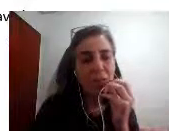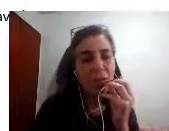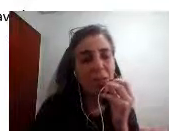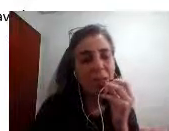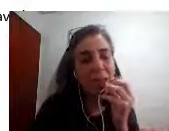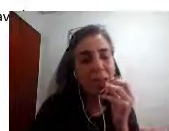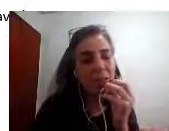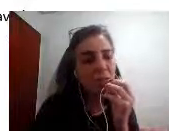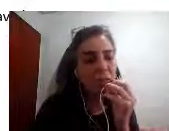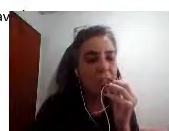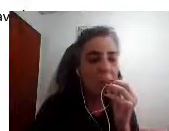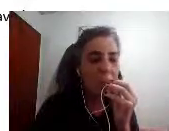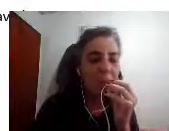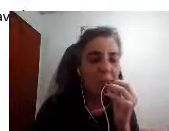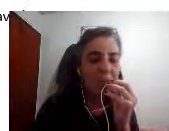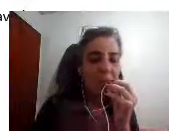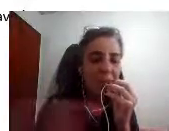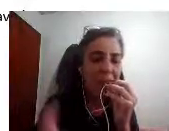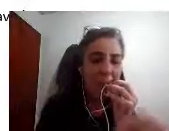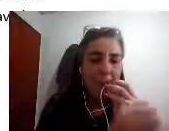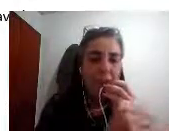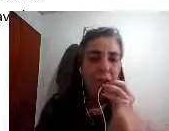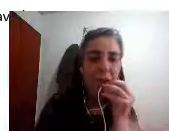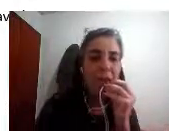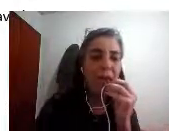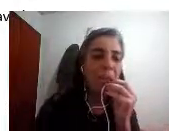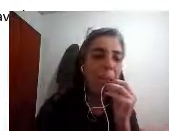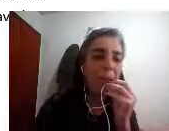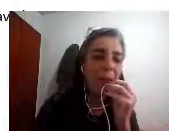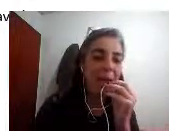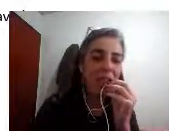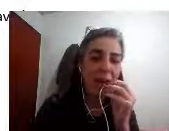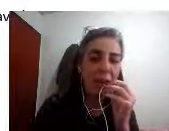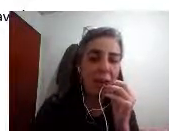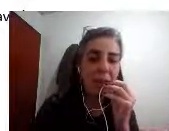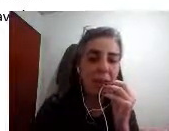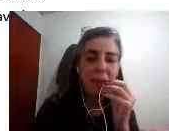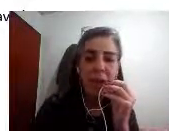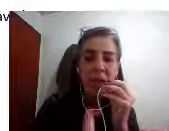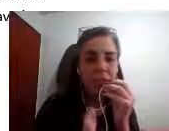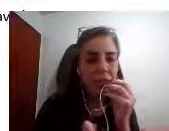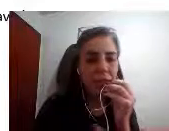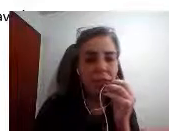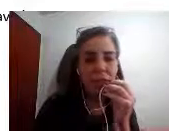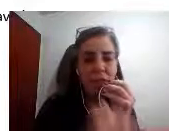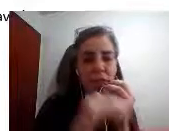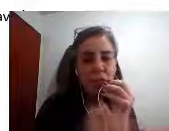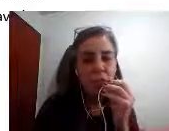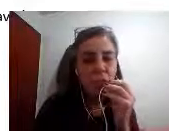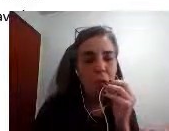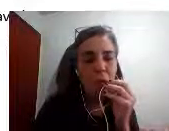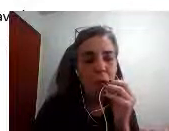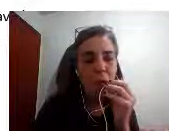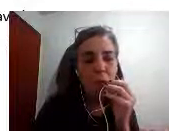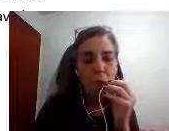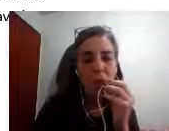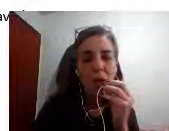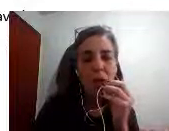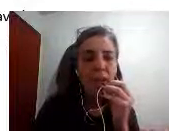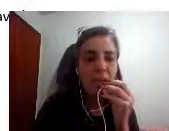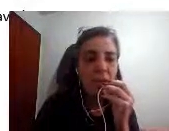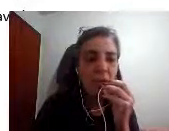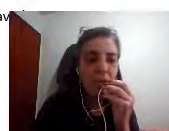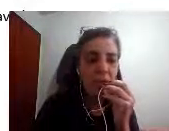Tá tudo na internet. Se você der uma pesquisada rápida, faz um apanhado geral aí, que você vai conseguir, numa